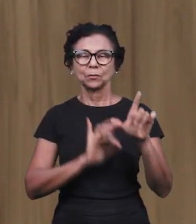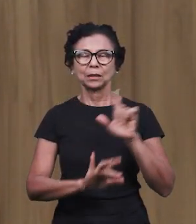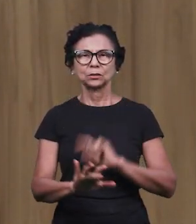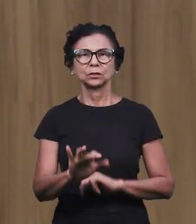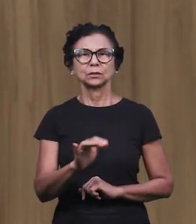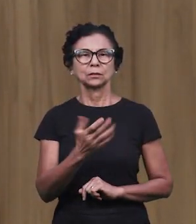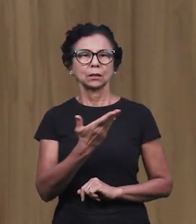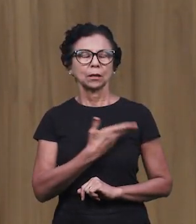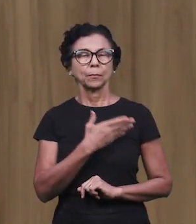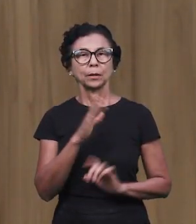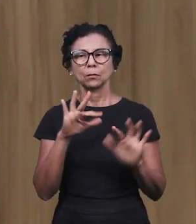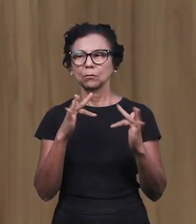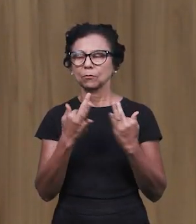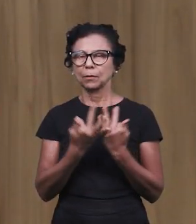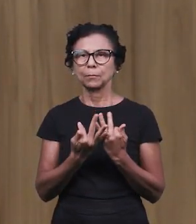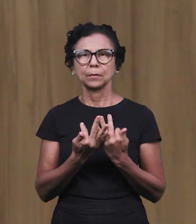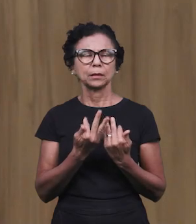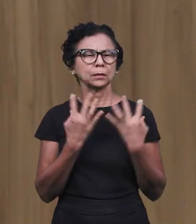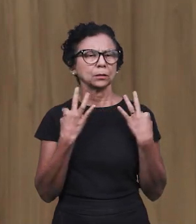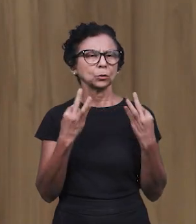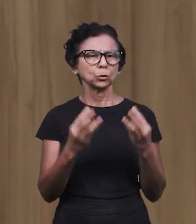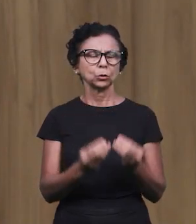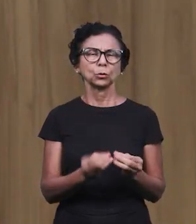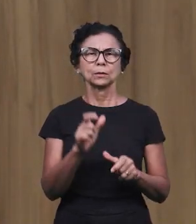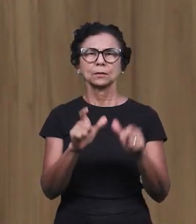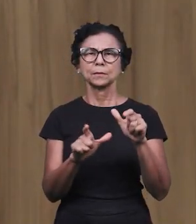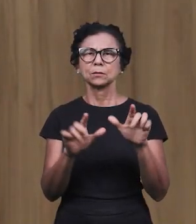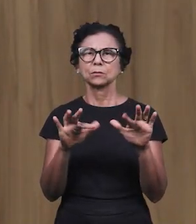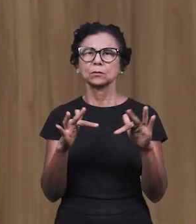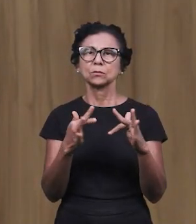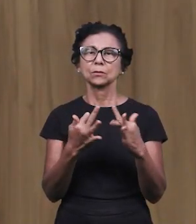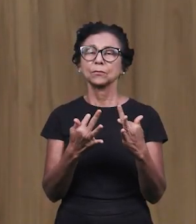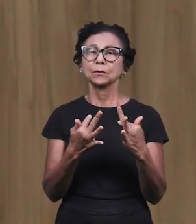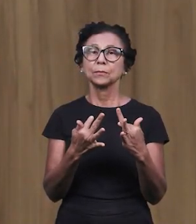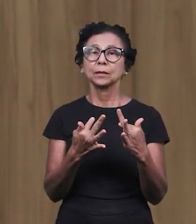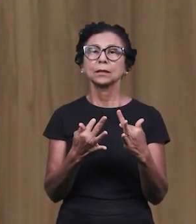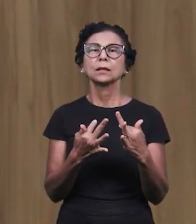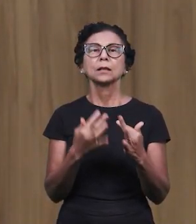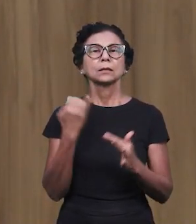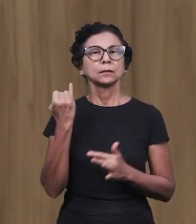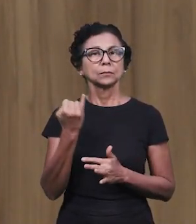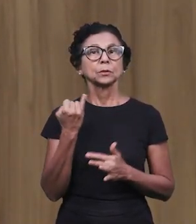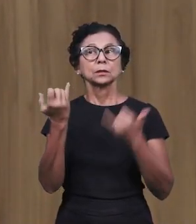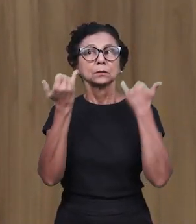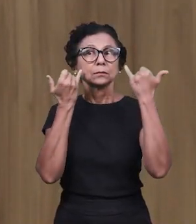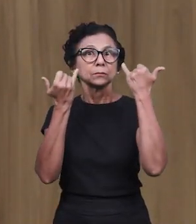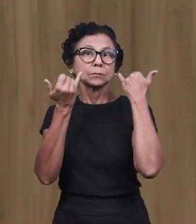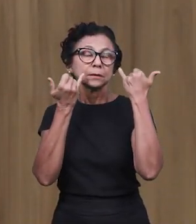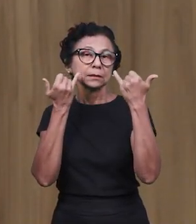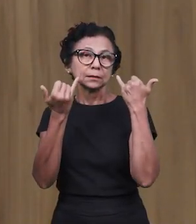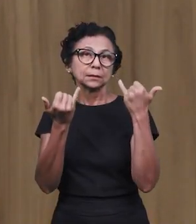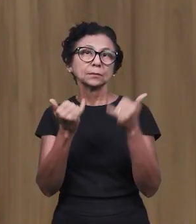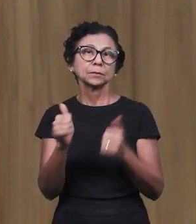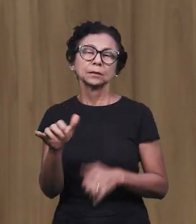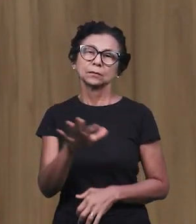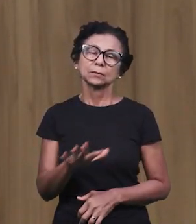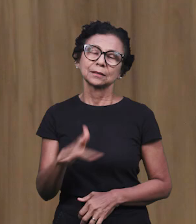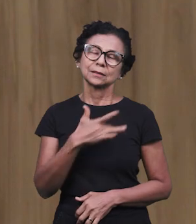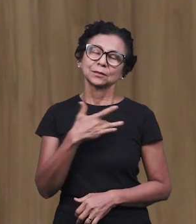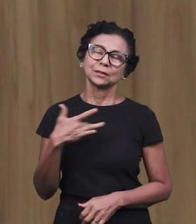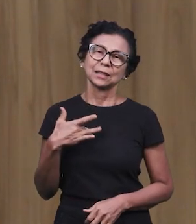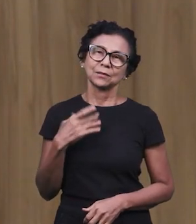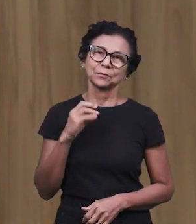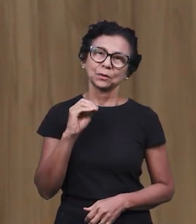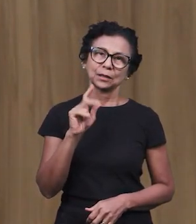amigos, parentes, seu pai, seu avô, seu tio, para todas as pessoas à sua volta que precisam dessa informação para ter uma mente mais